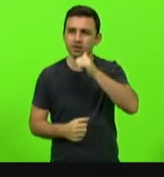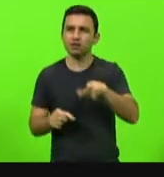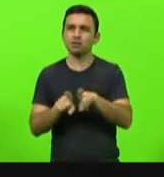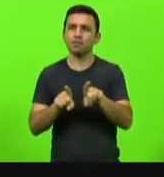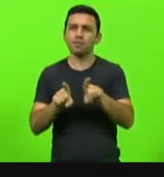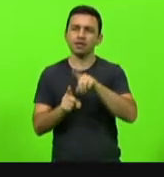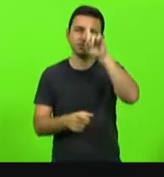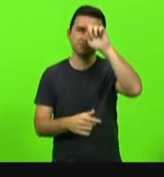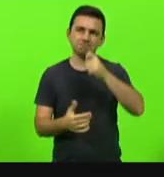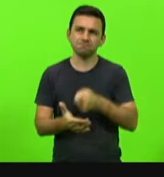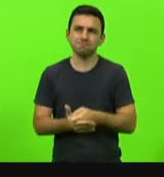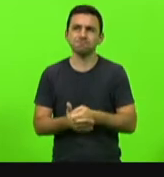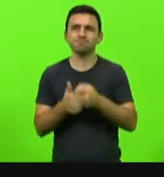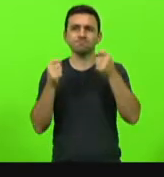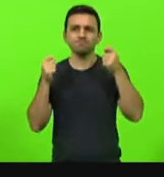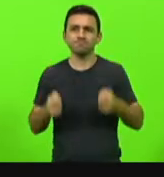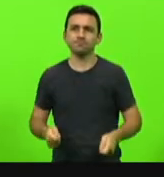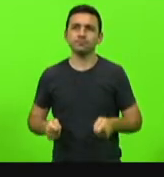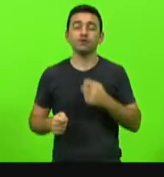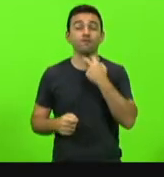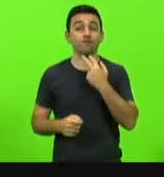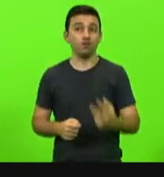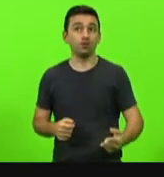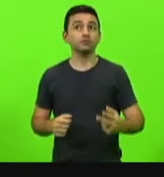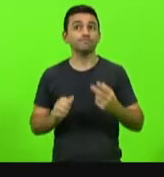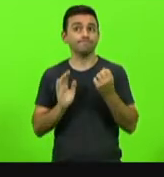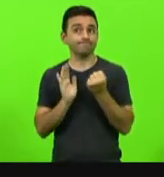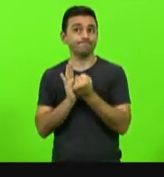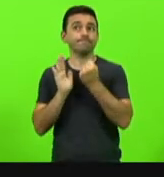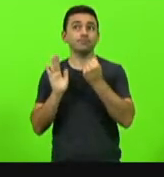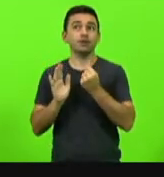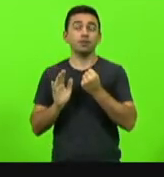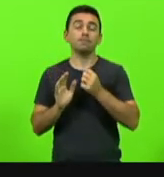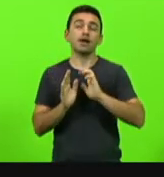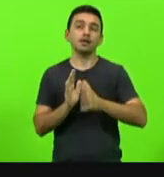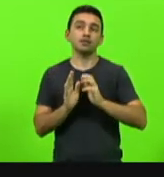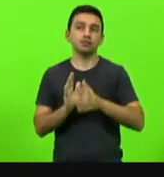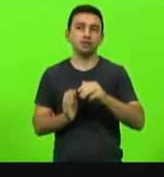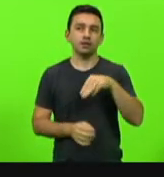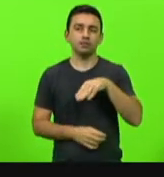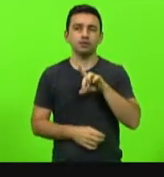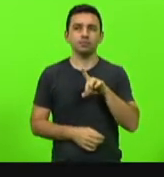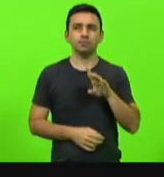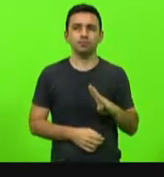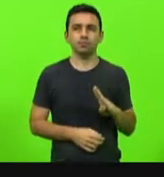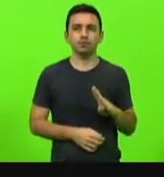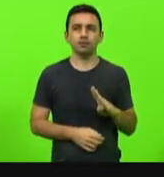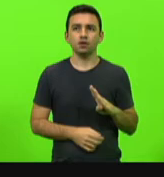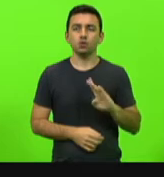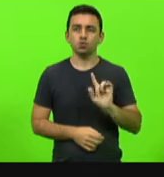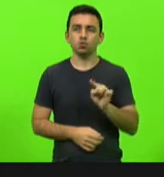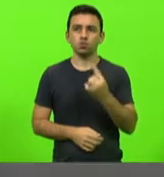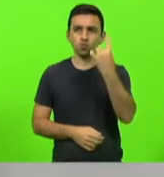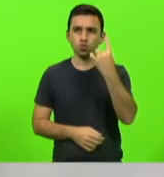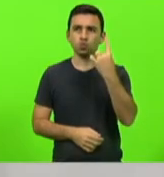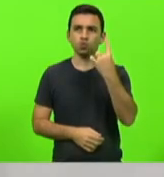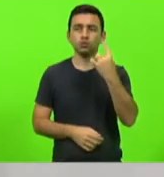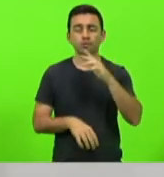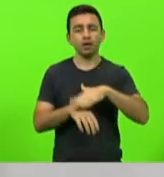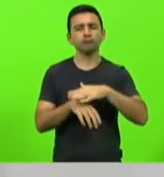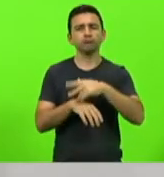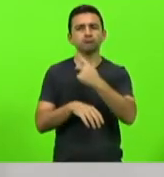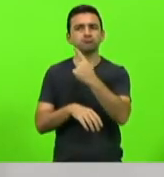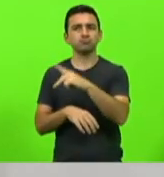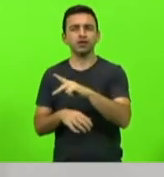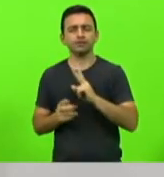fibra, foi voz marcante também dentro do nosso partido, o MDB, o único em sua trajetória,